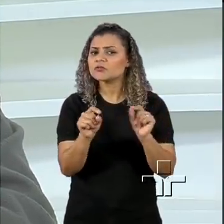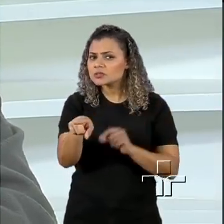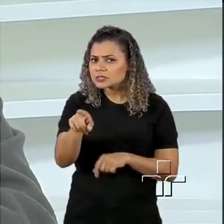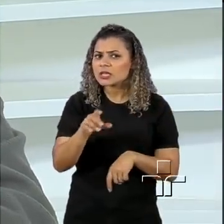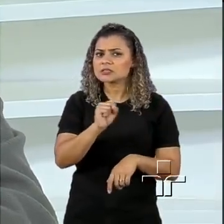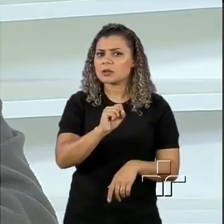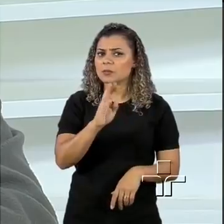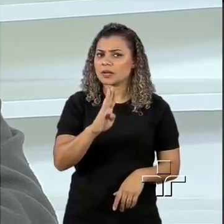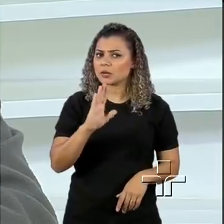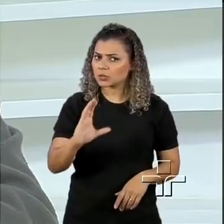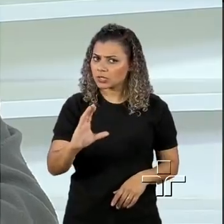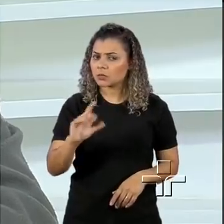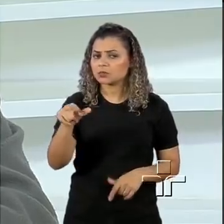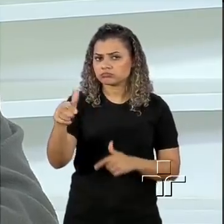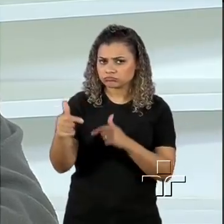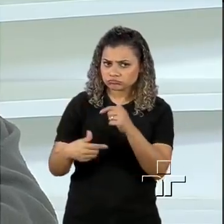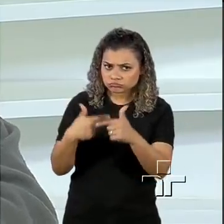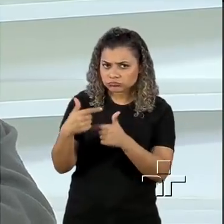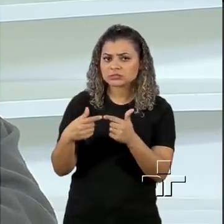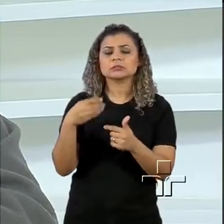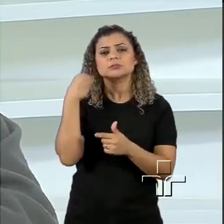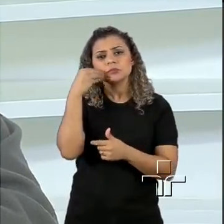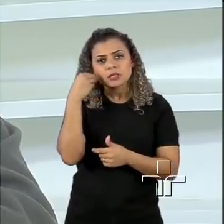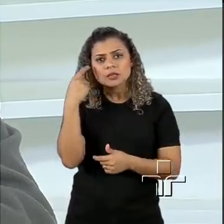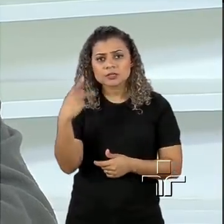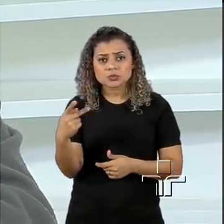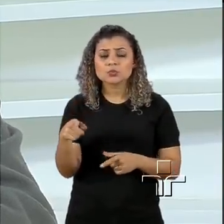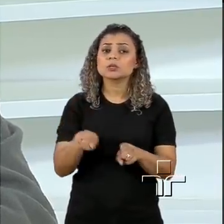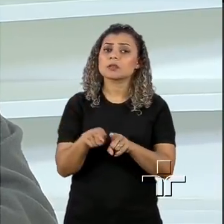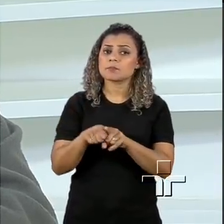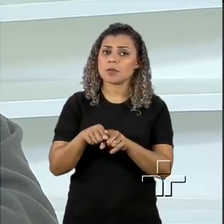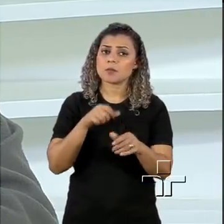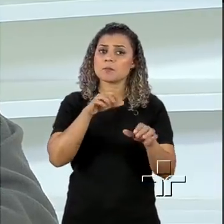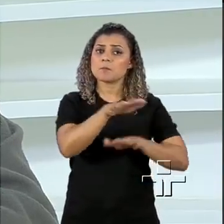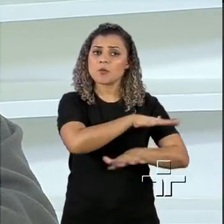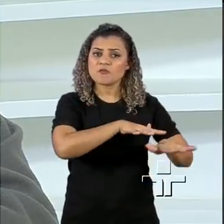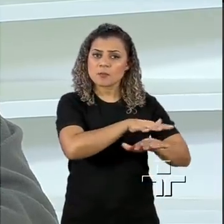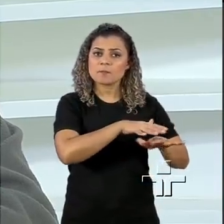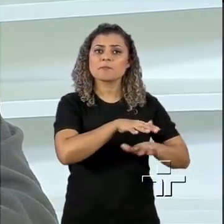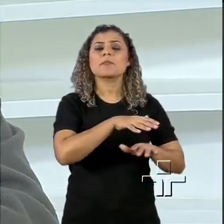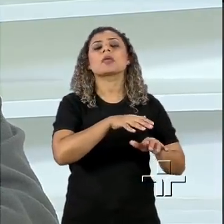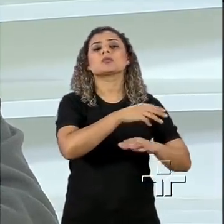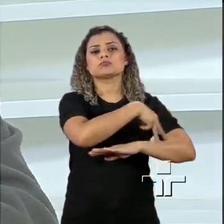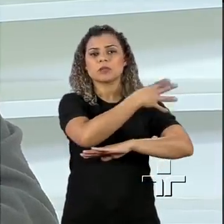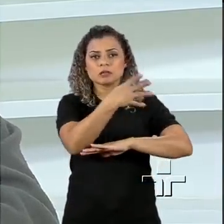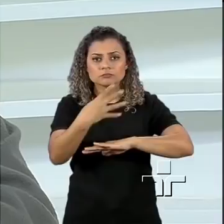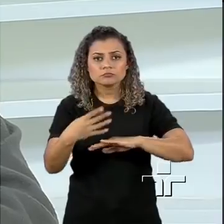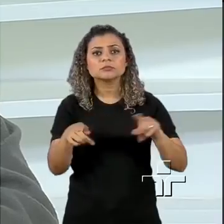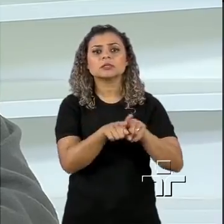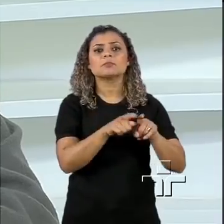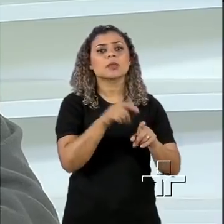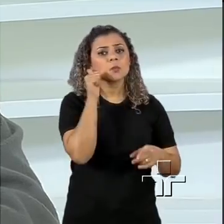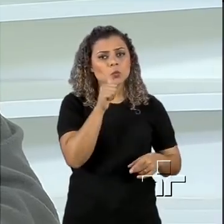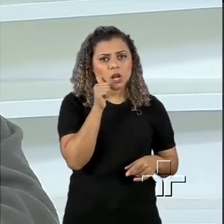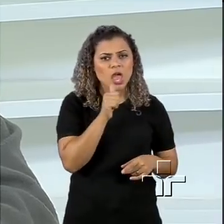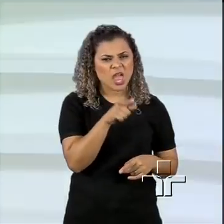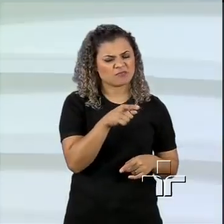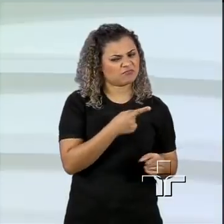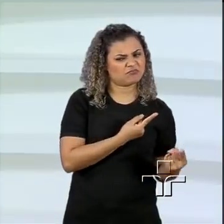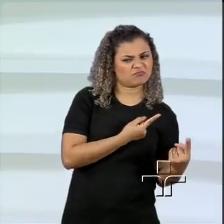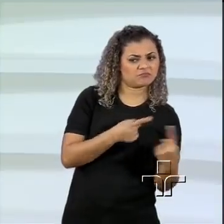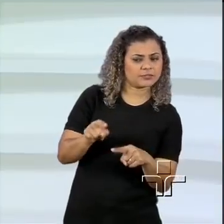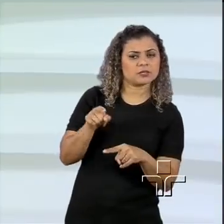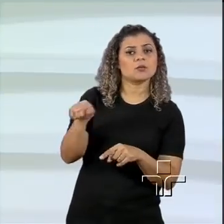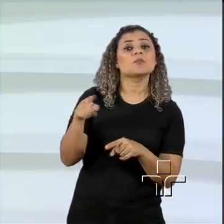Bernardo do Campo, os movimentos, em particular de mulheres e os movimentos LGBT, foram bastante críticos quando o